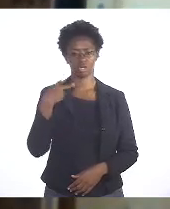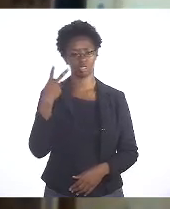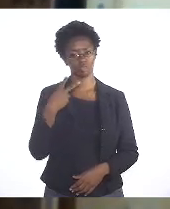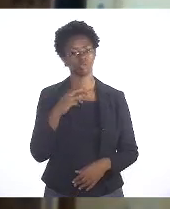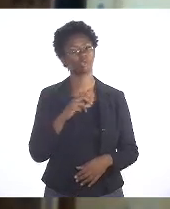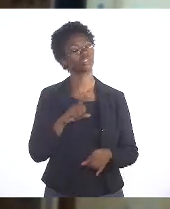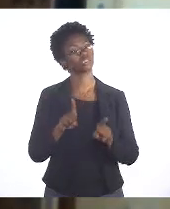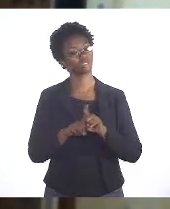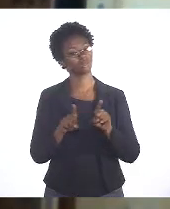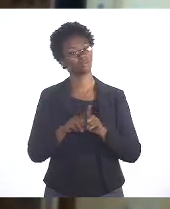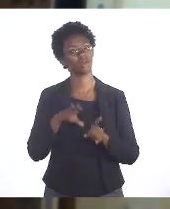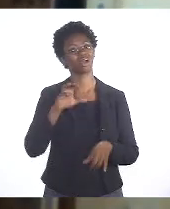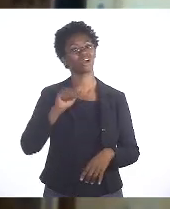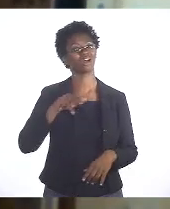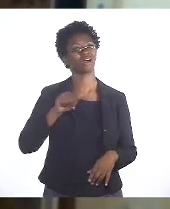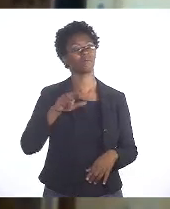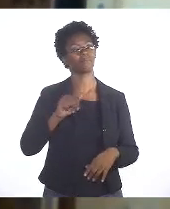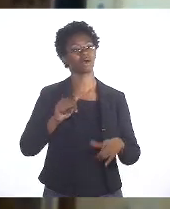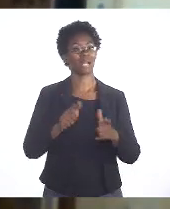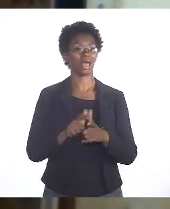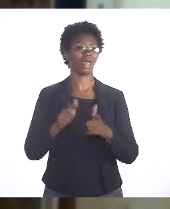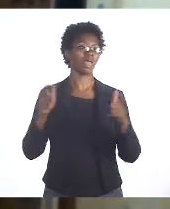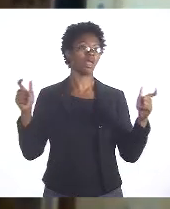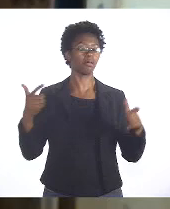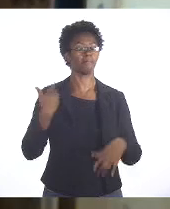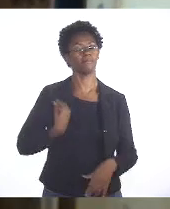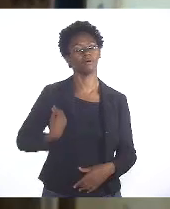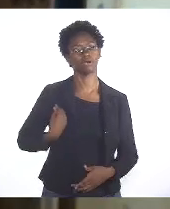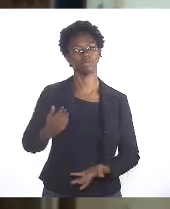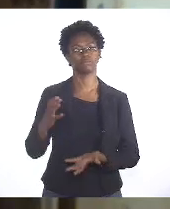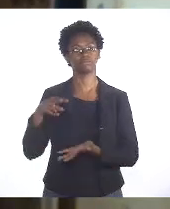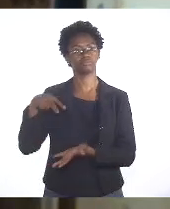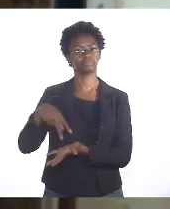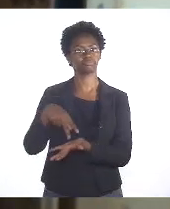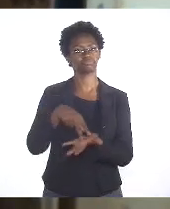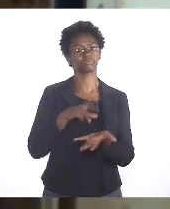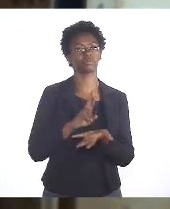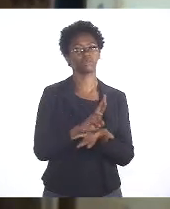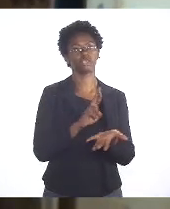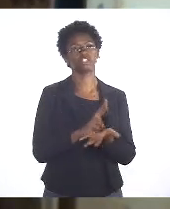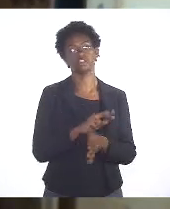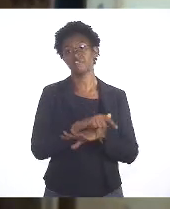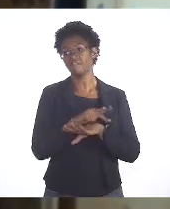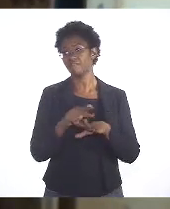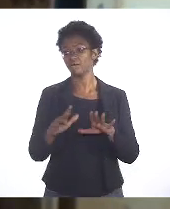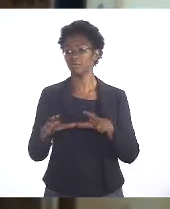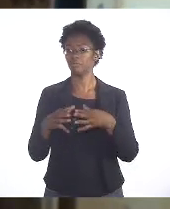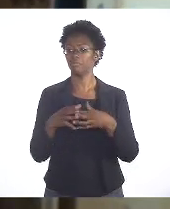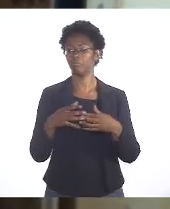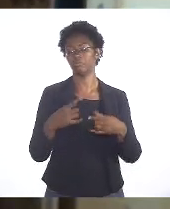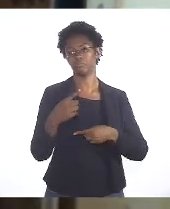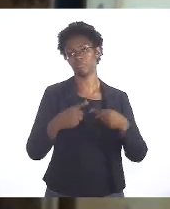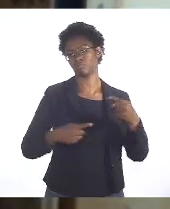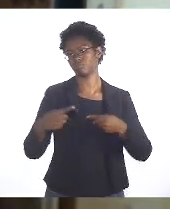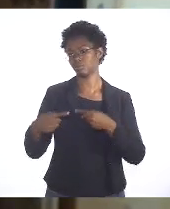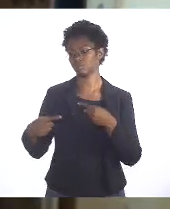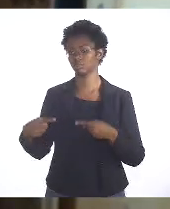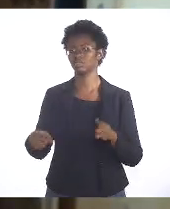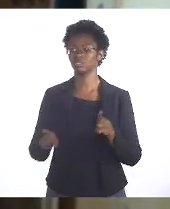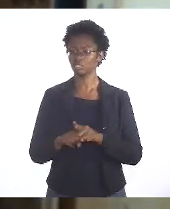uma Câmara ampla, com participação de muitos partidos. E que isso ocorra também